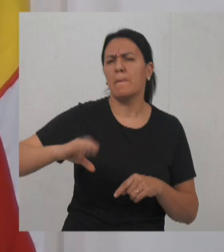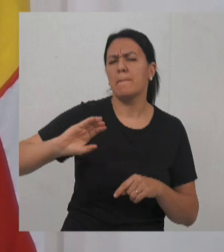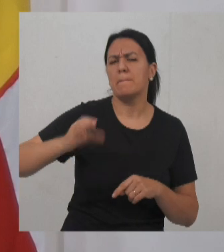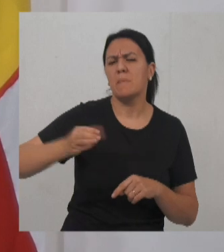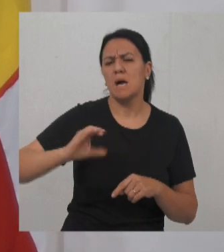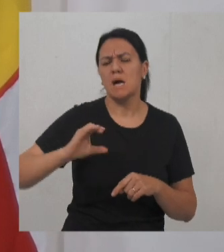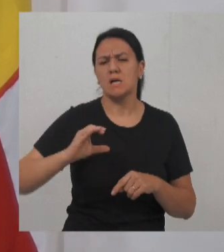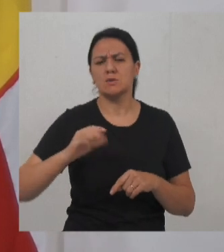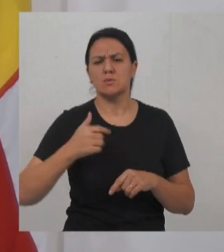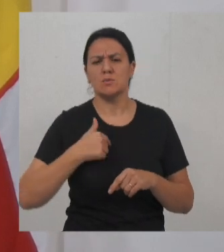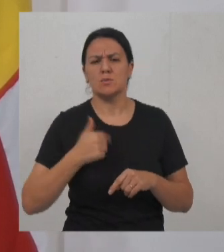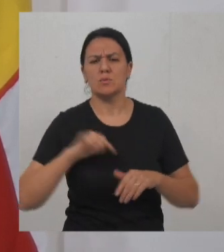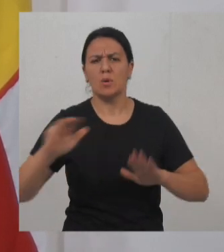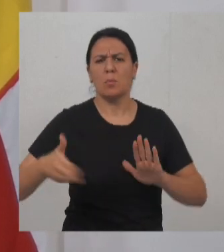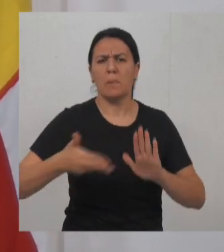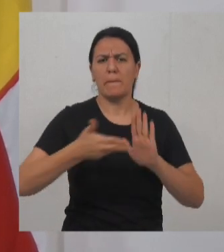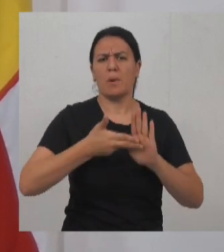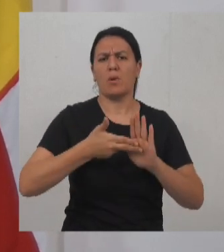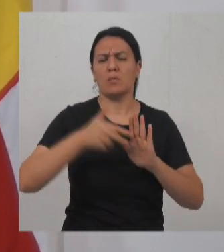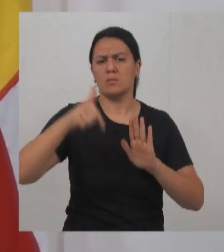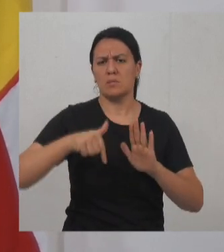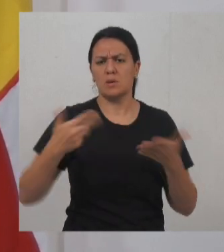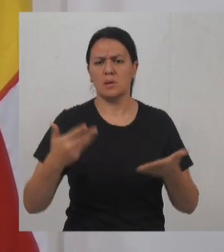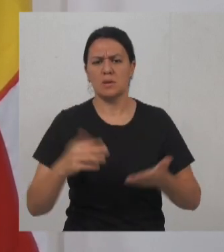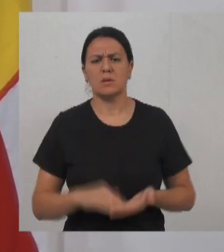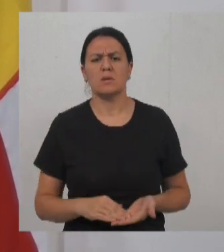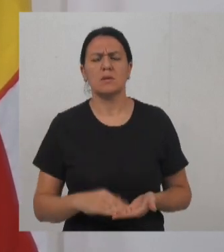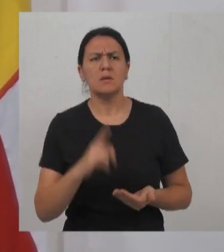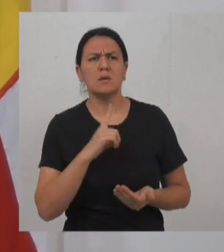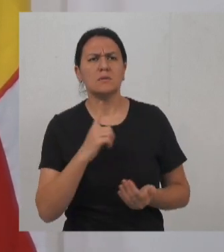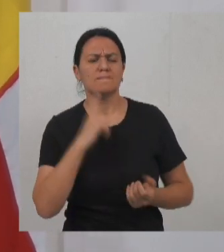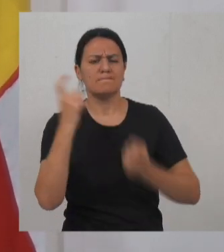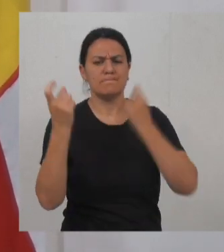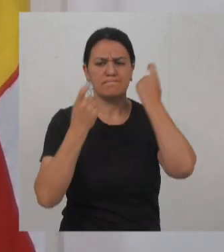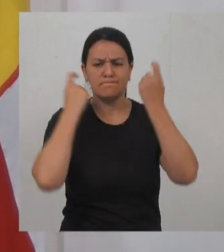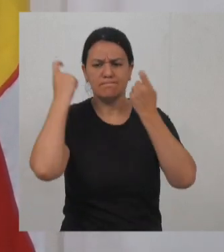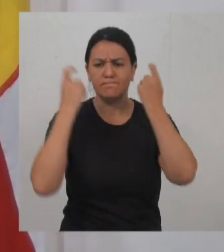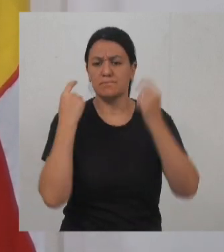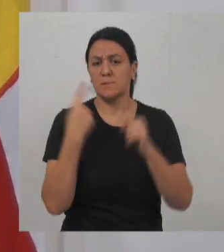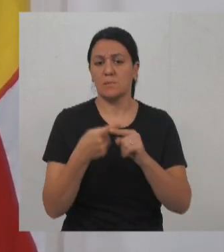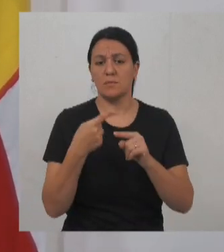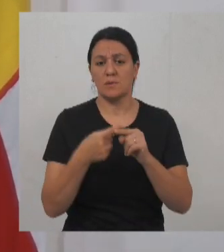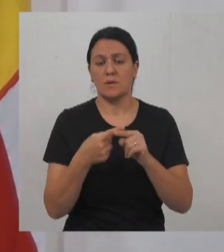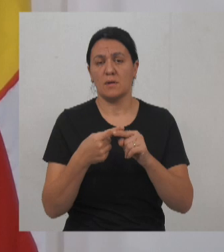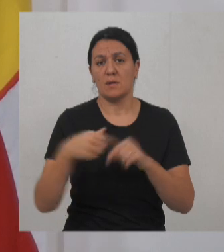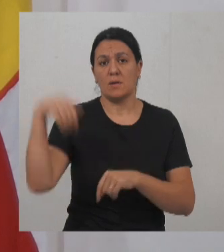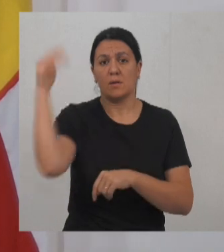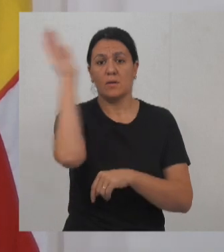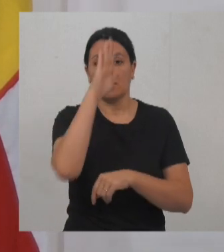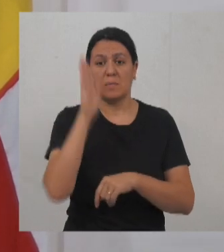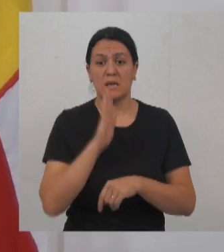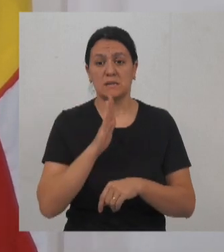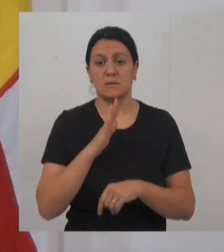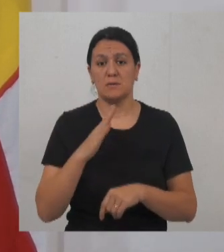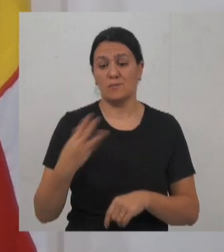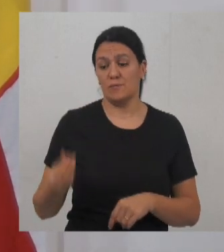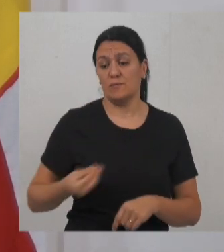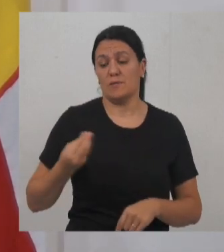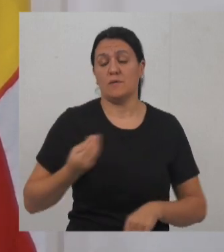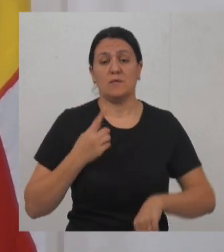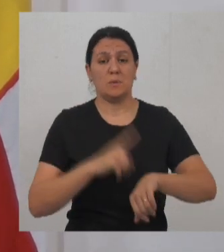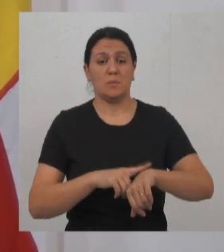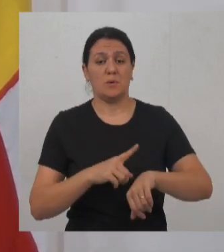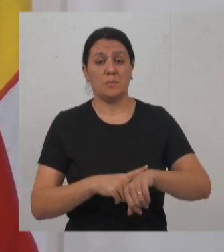quando tomei posse como corregedor, uma preocupação grande, porque o Brasil vive momentos de